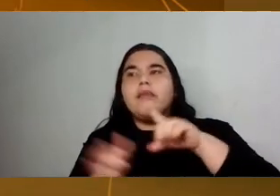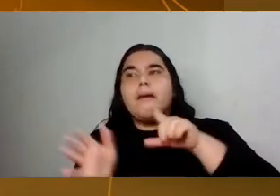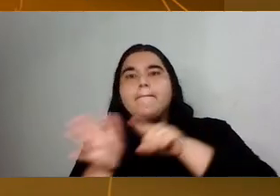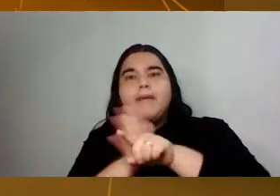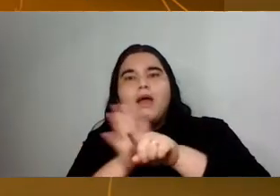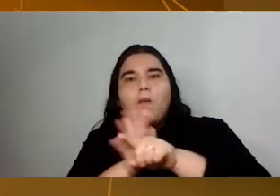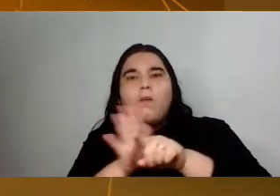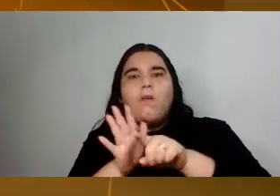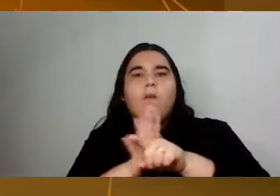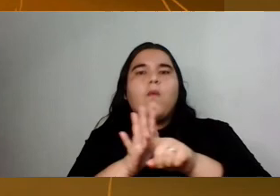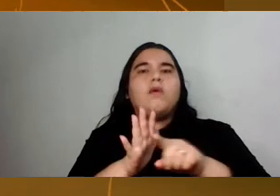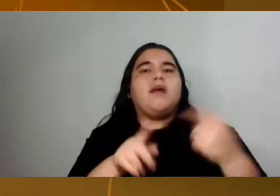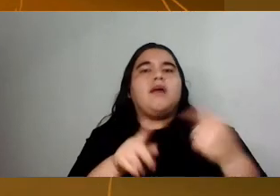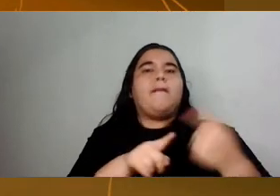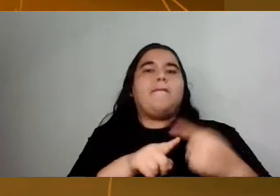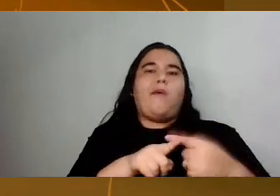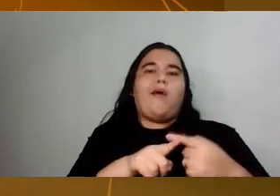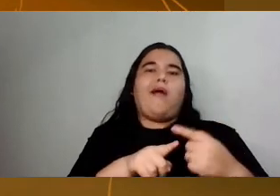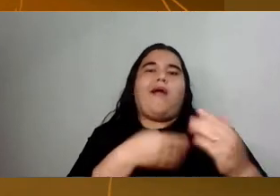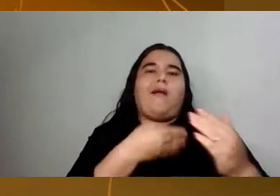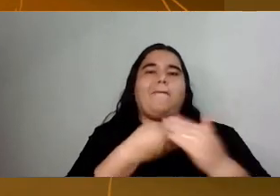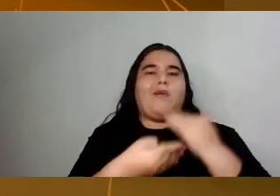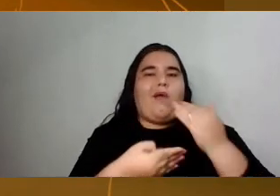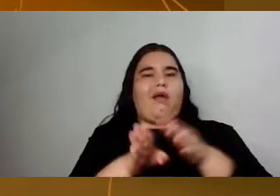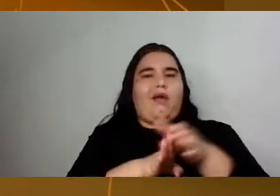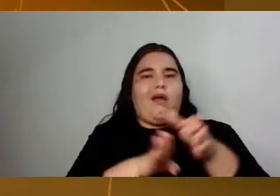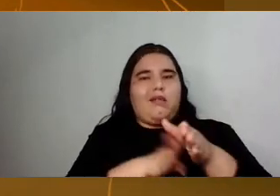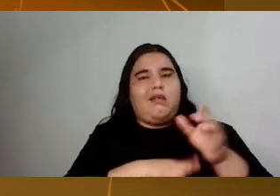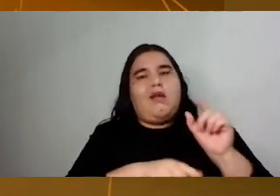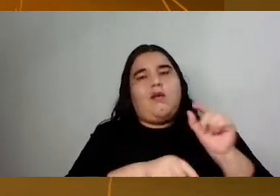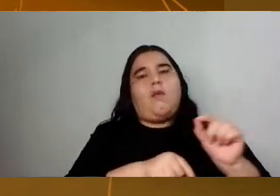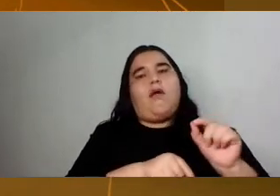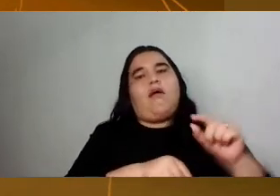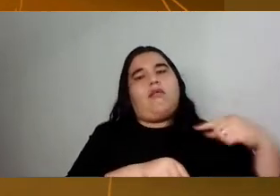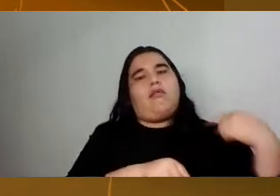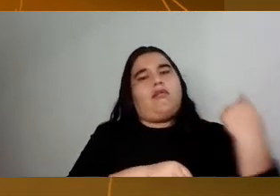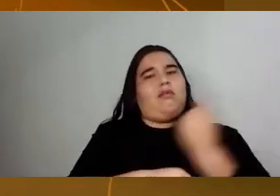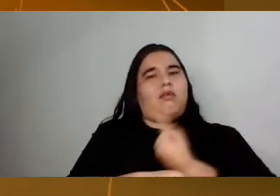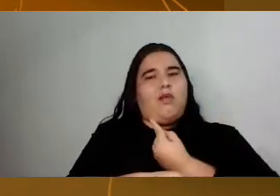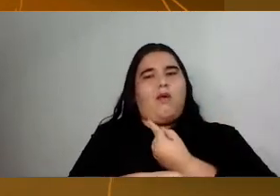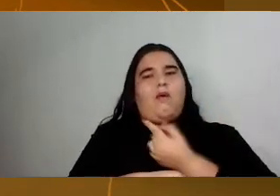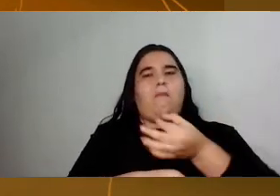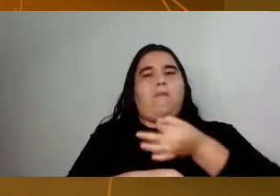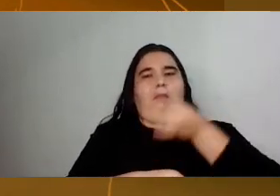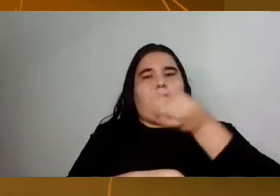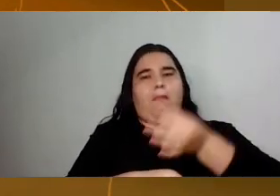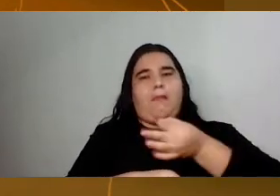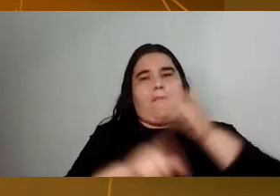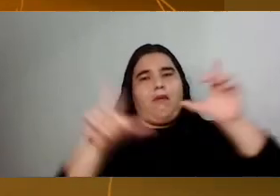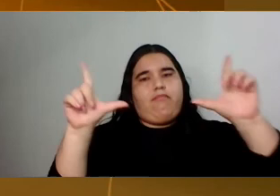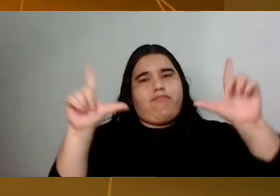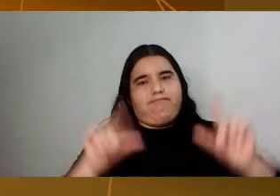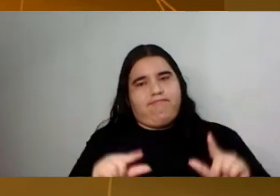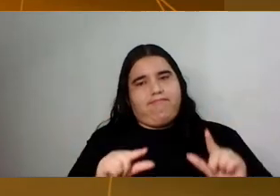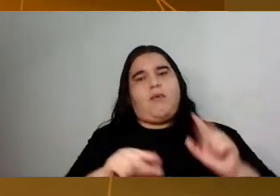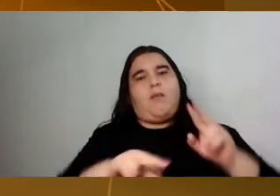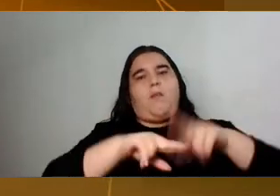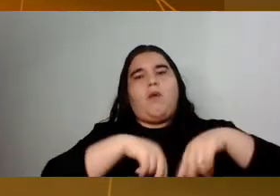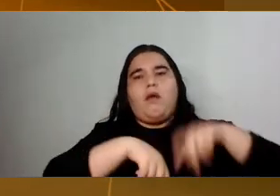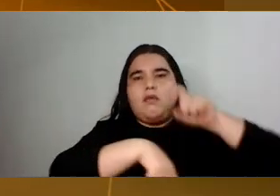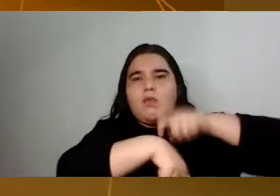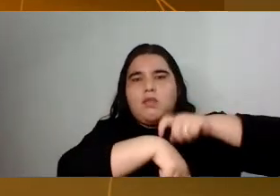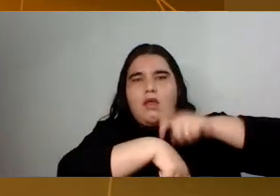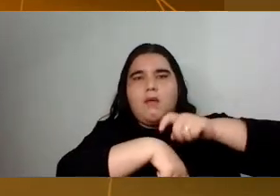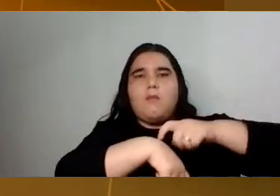né, a diminuir bem o nosso tempo de explanação. Eu queria que a gente né, colocasse